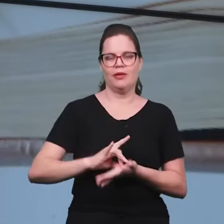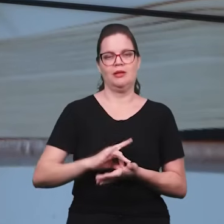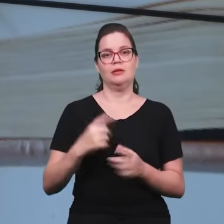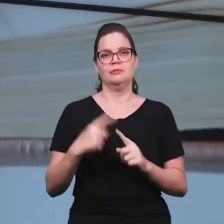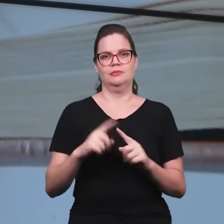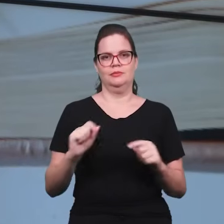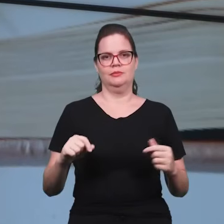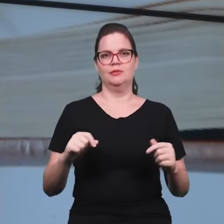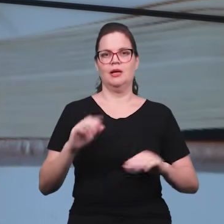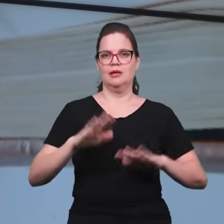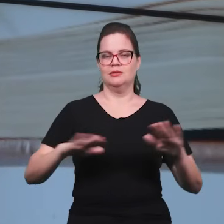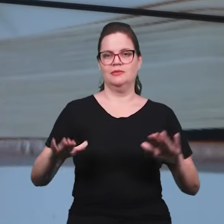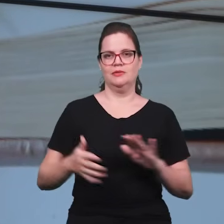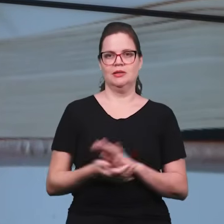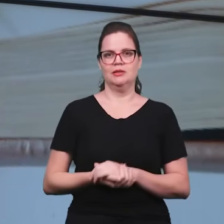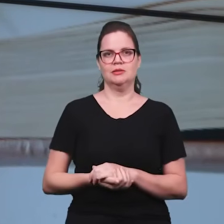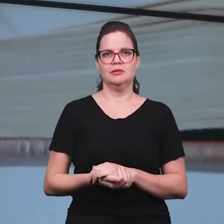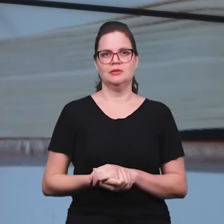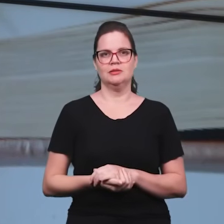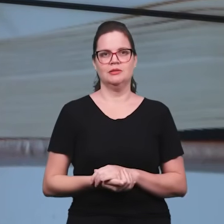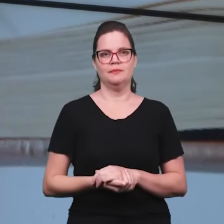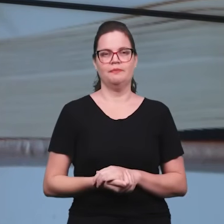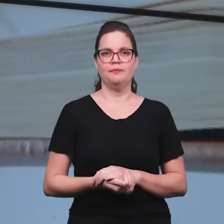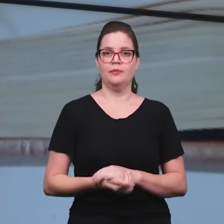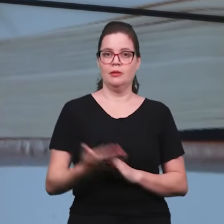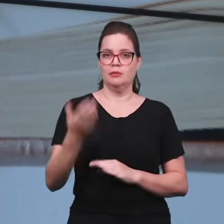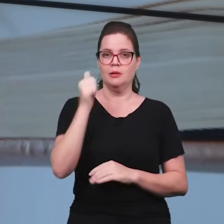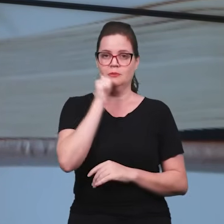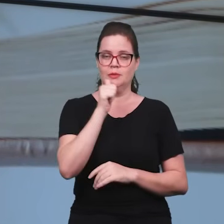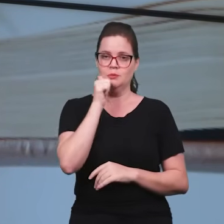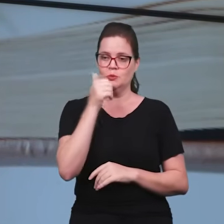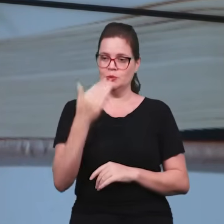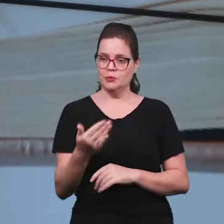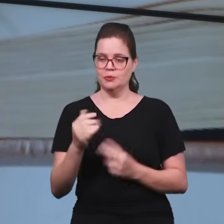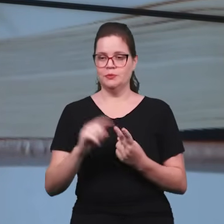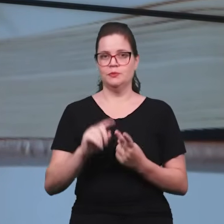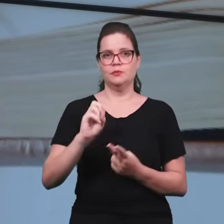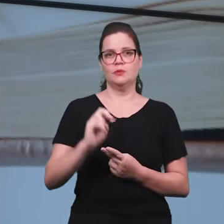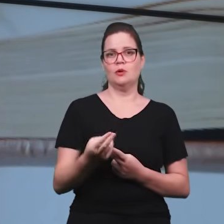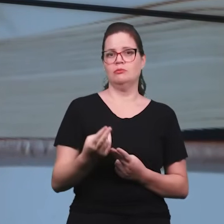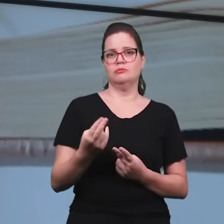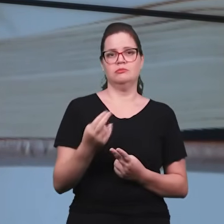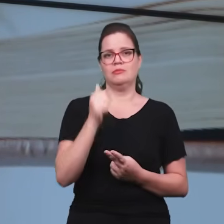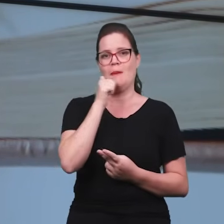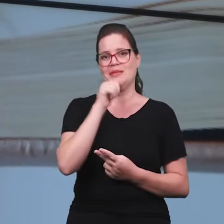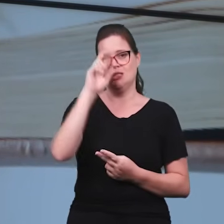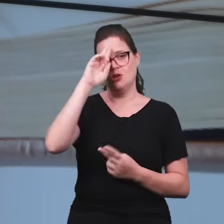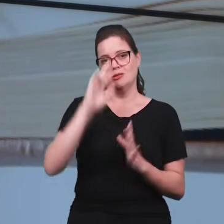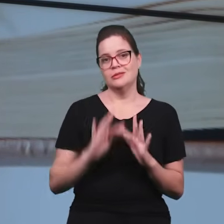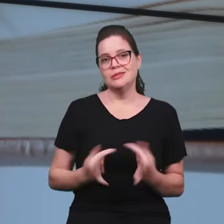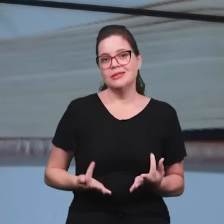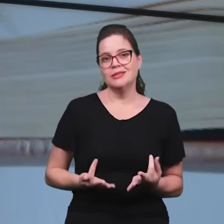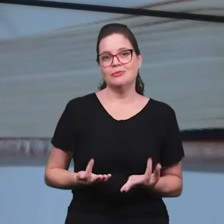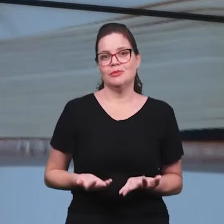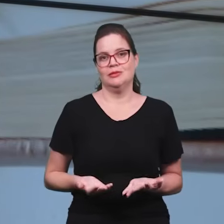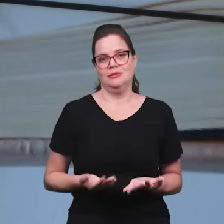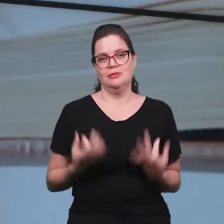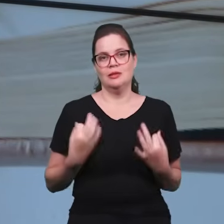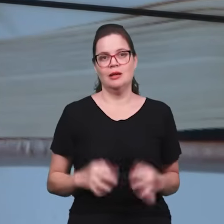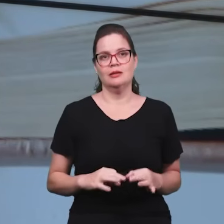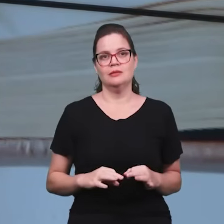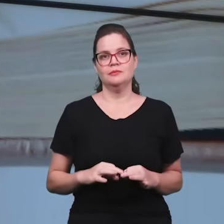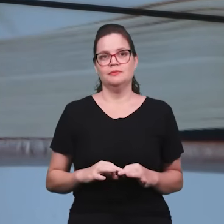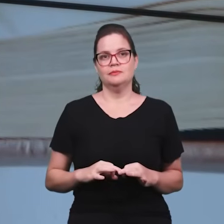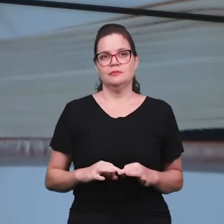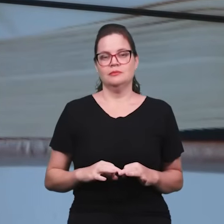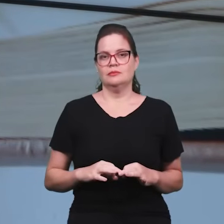vezes é uma senhora, uma mulher simples, né? Às vezes pode não ter um